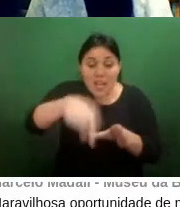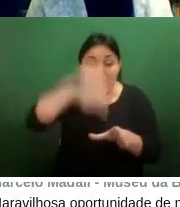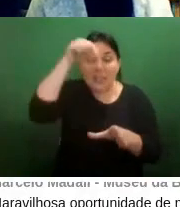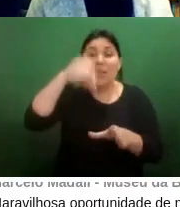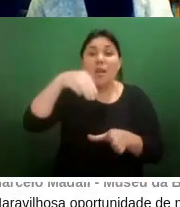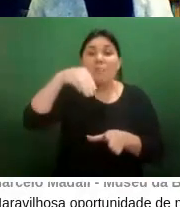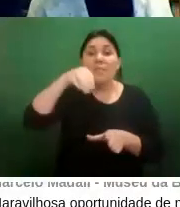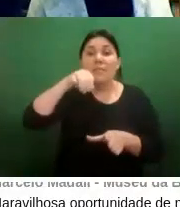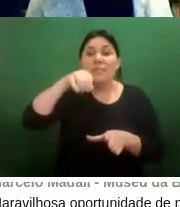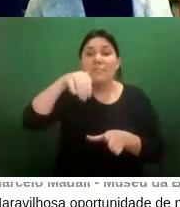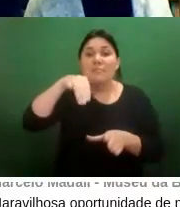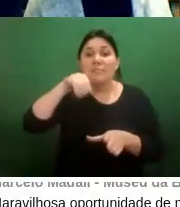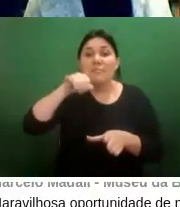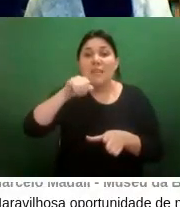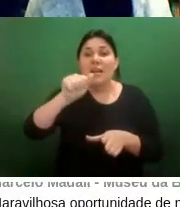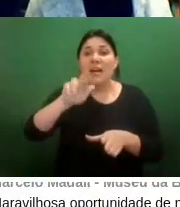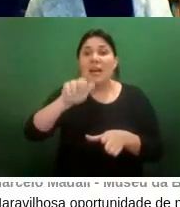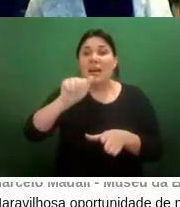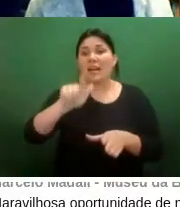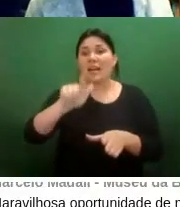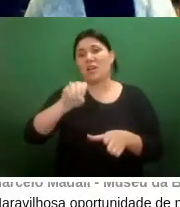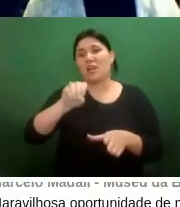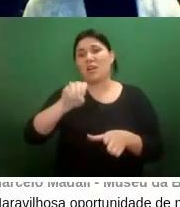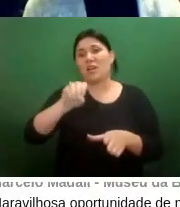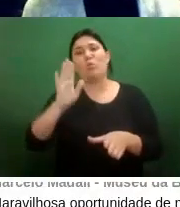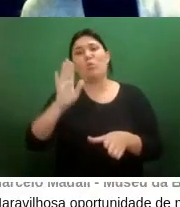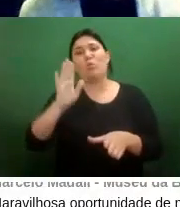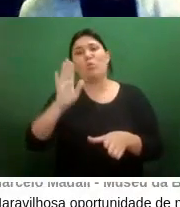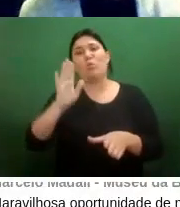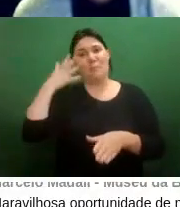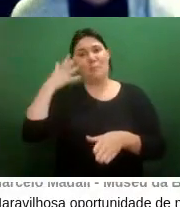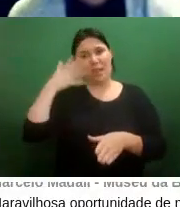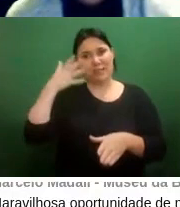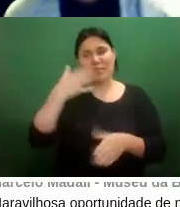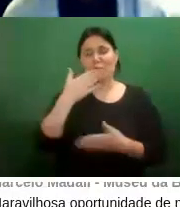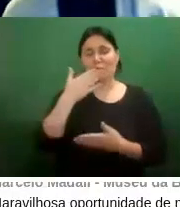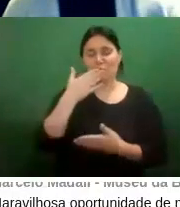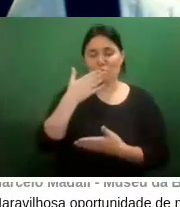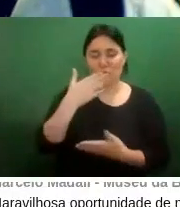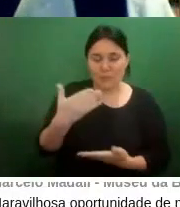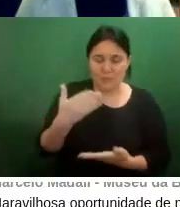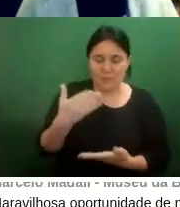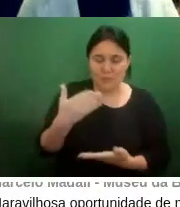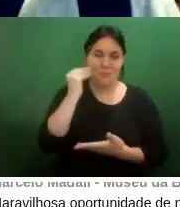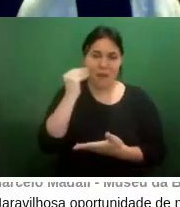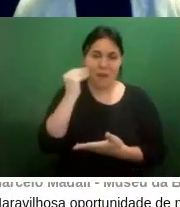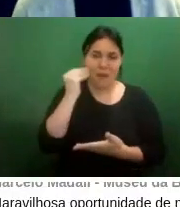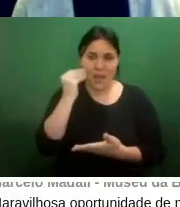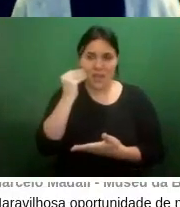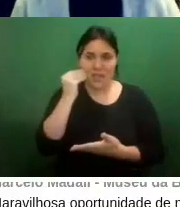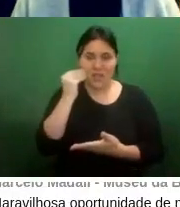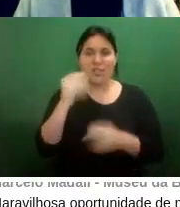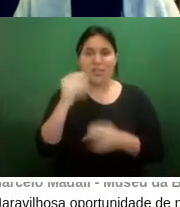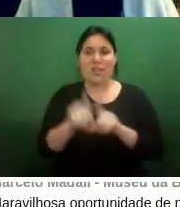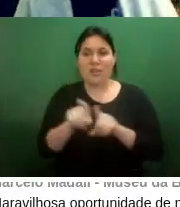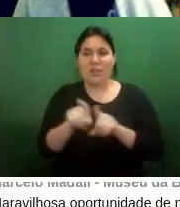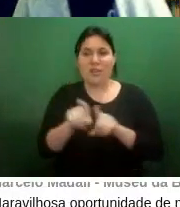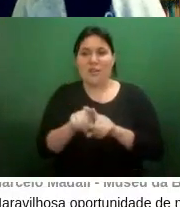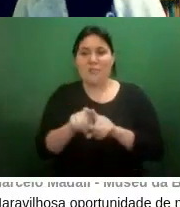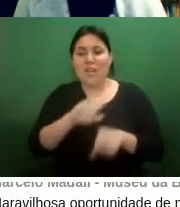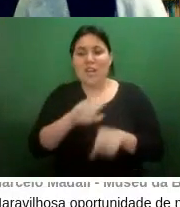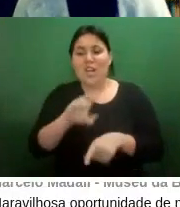que esteve conosco no nosso seminário. Mimi, querida, um beijo. Josefina manda um beijo para ti, para o pessoal aí